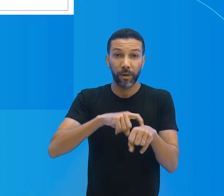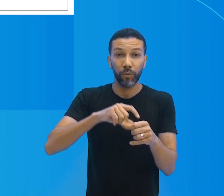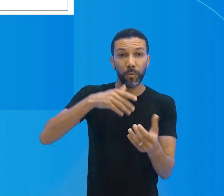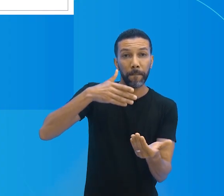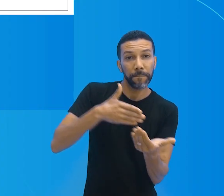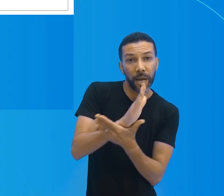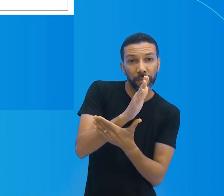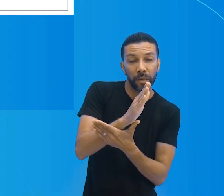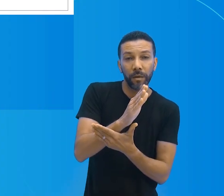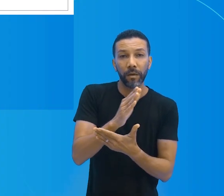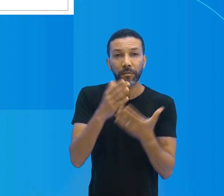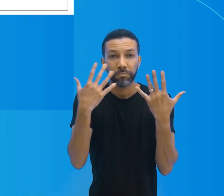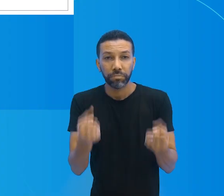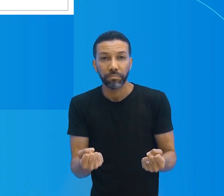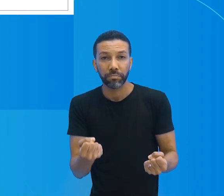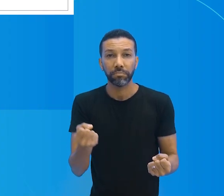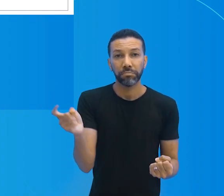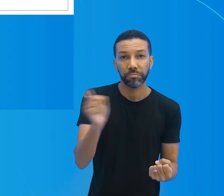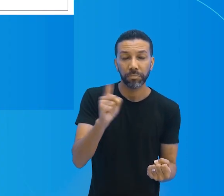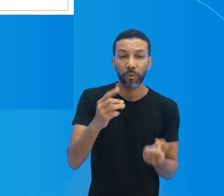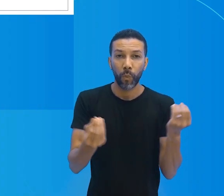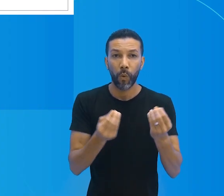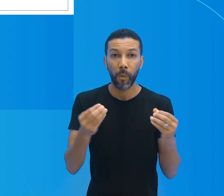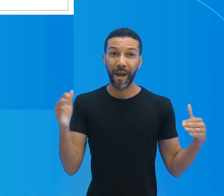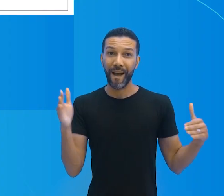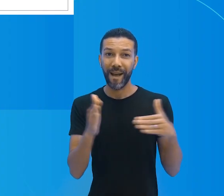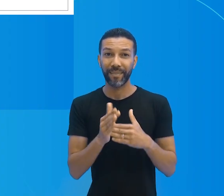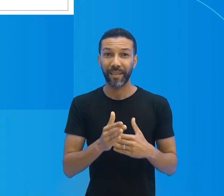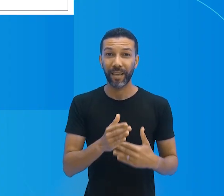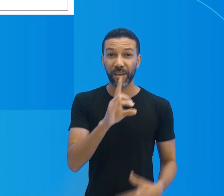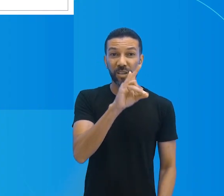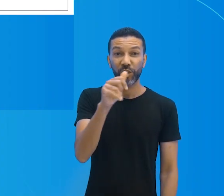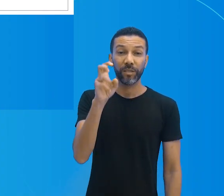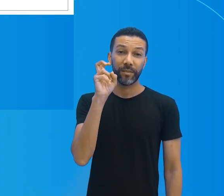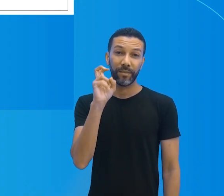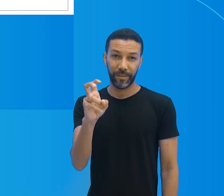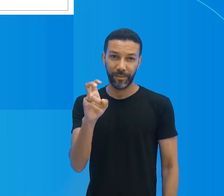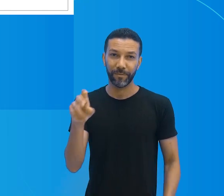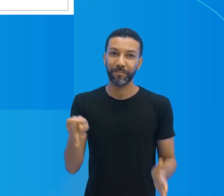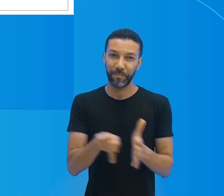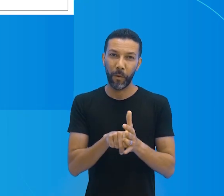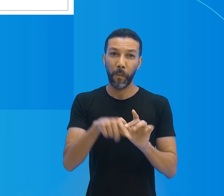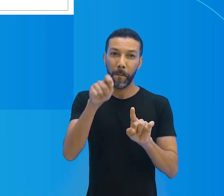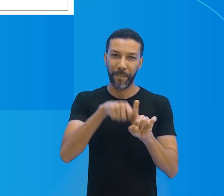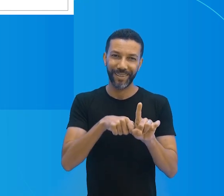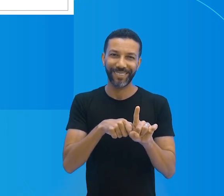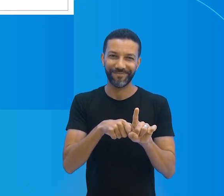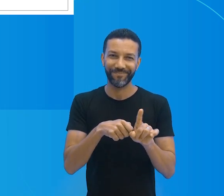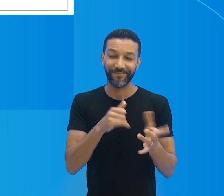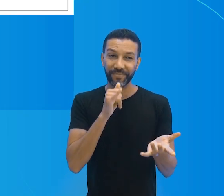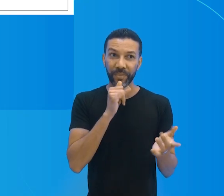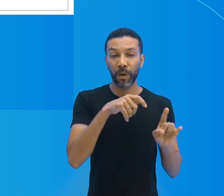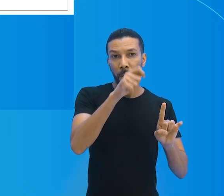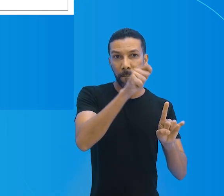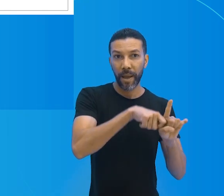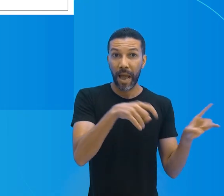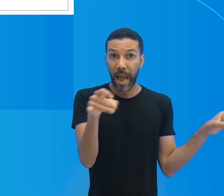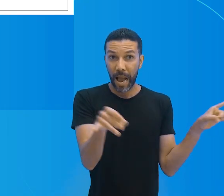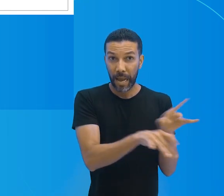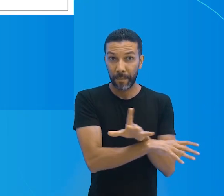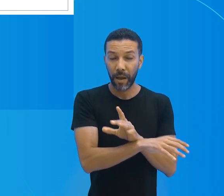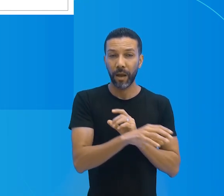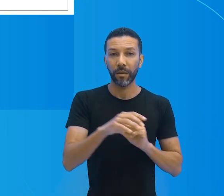mês. O chefe precisa homologar e avaliar as entregas do mês que foi encerrado, do mês anterior,